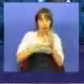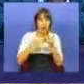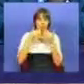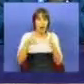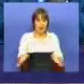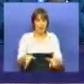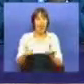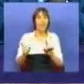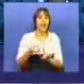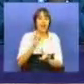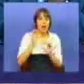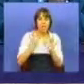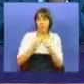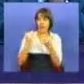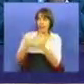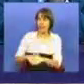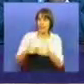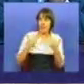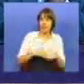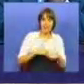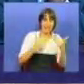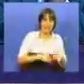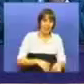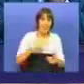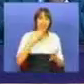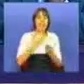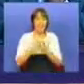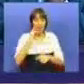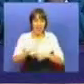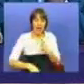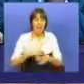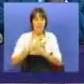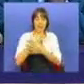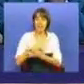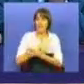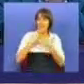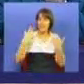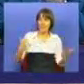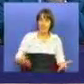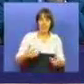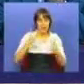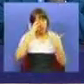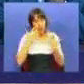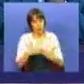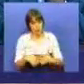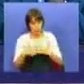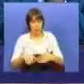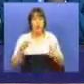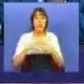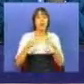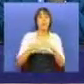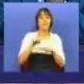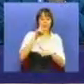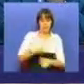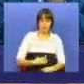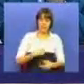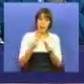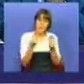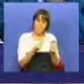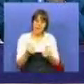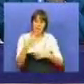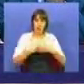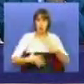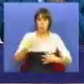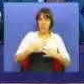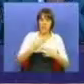aberta, não devidamente limitada e que geraria profundas dúvidas e problemas até de interpretação jurídica na